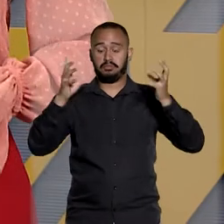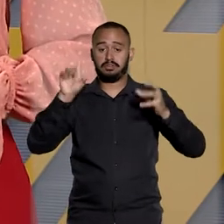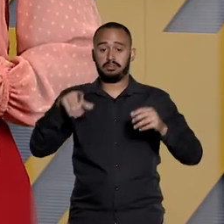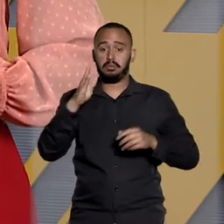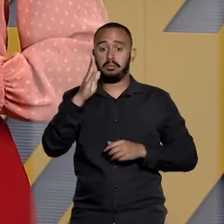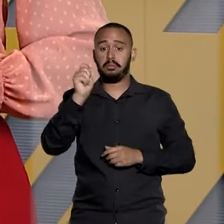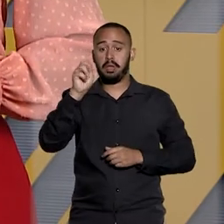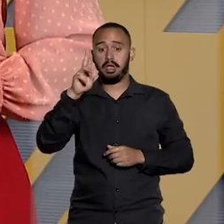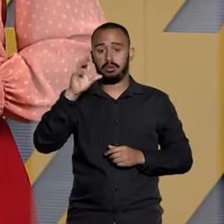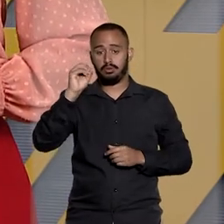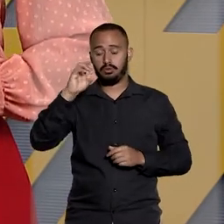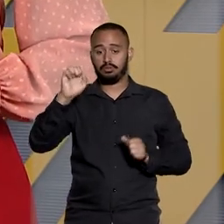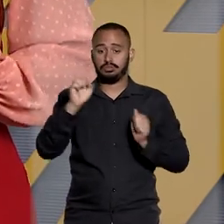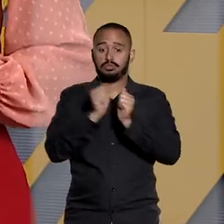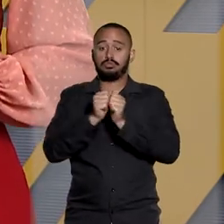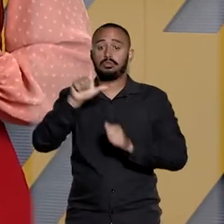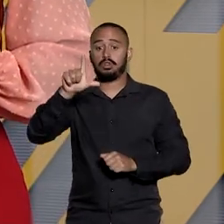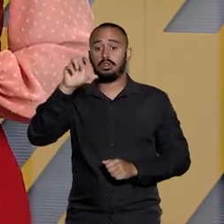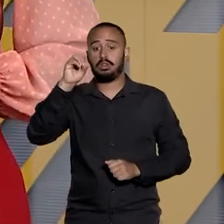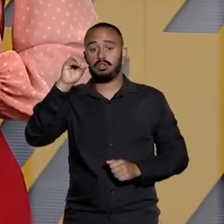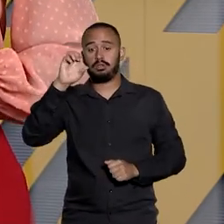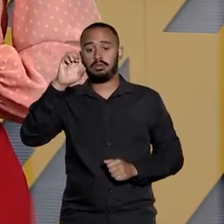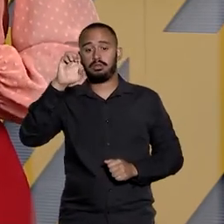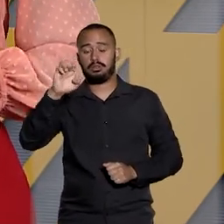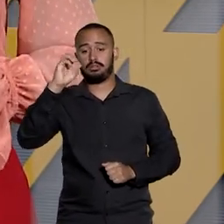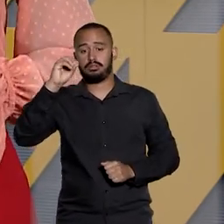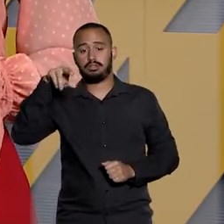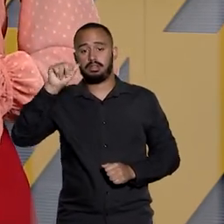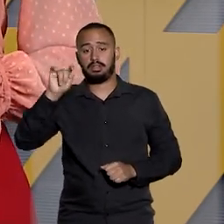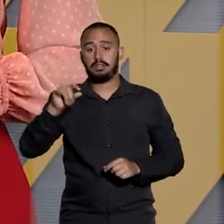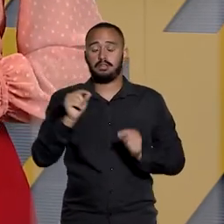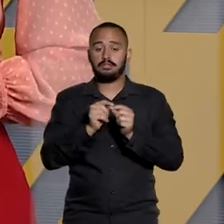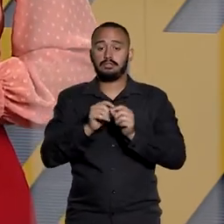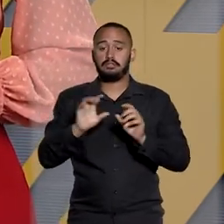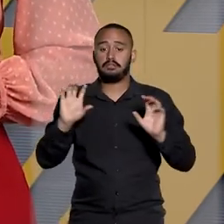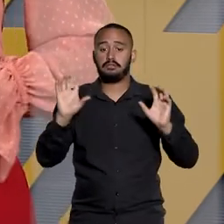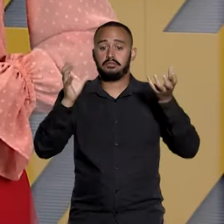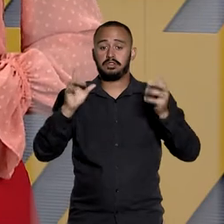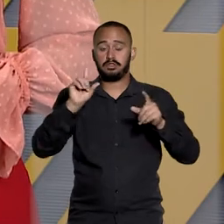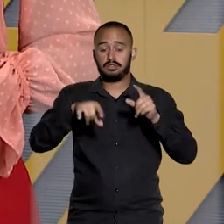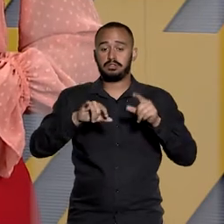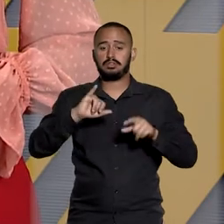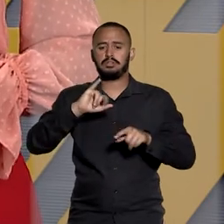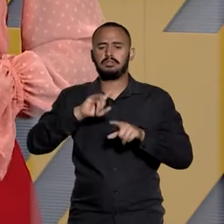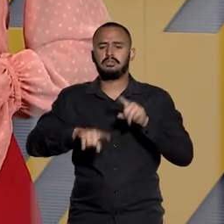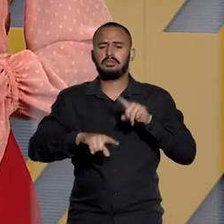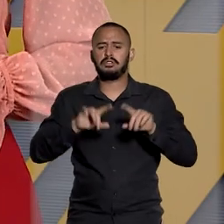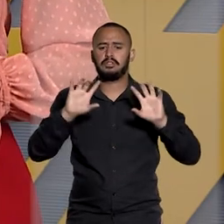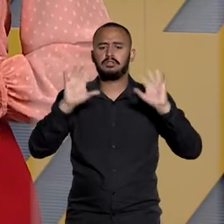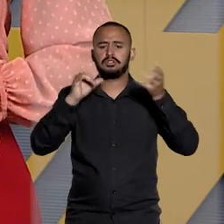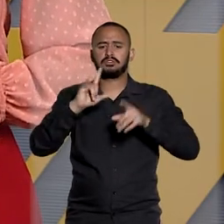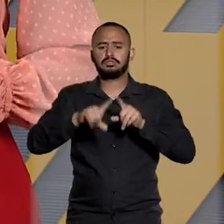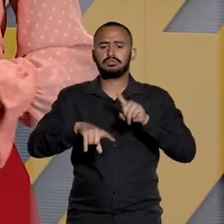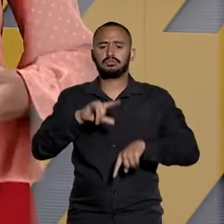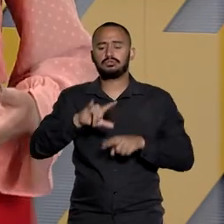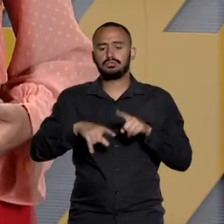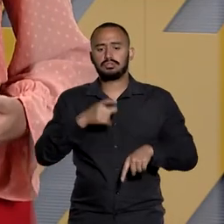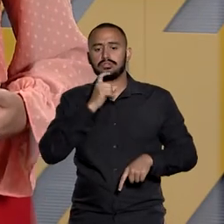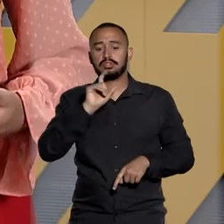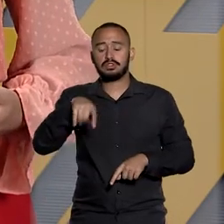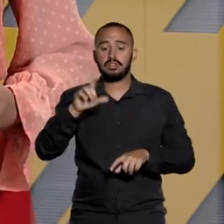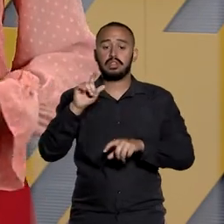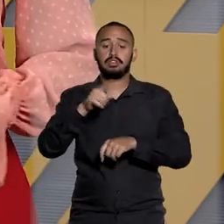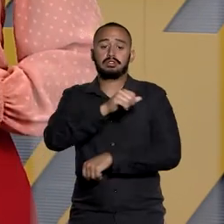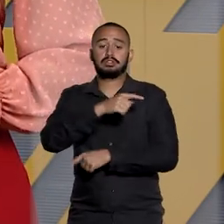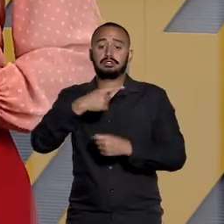da Pisadinha e do cantor Leonardo, que se apresentariam em Festival Junino no município de Cachoeira Alta, em